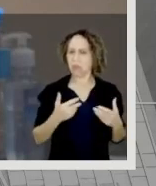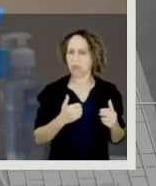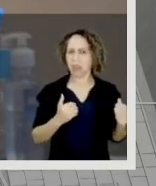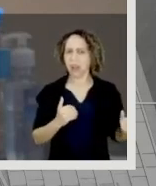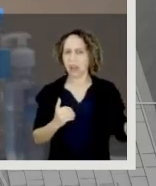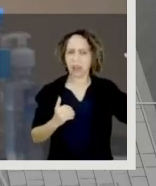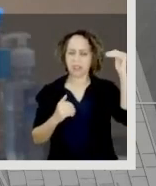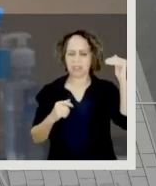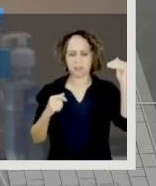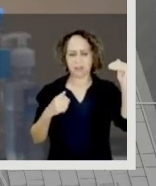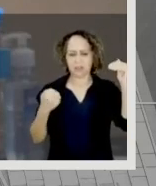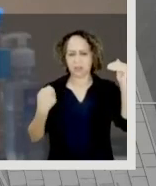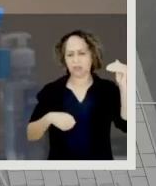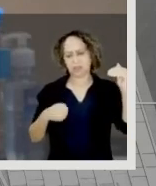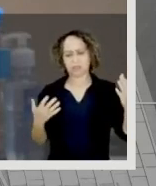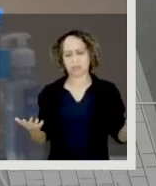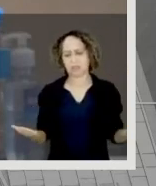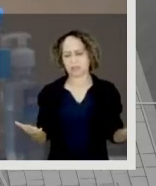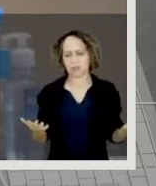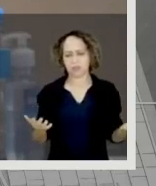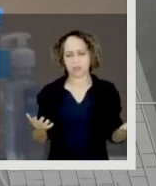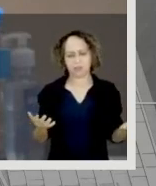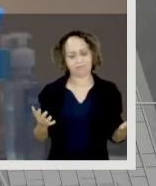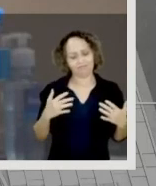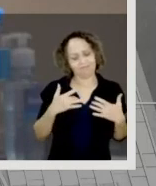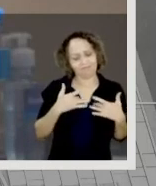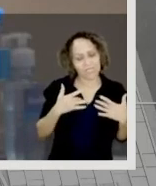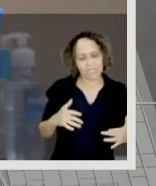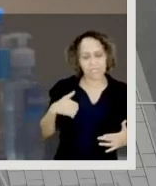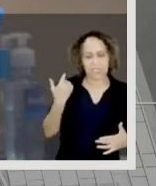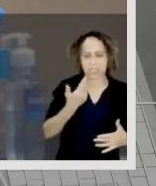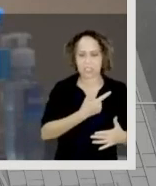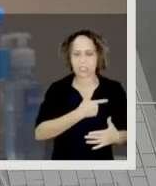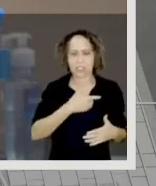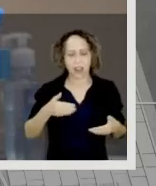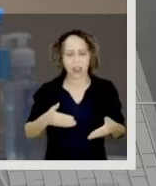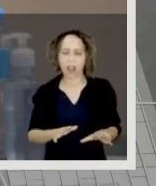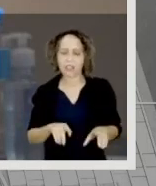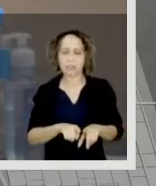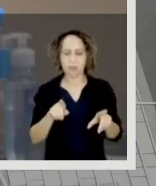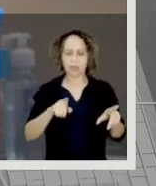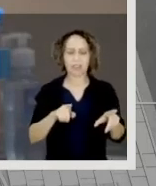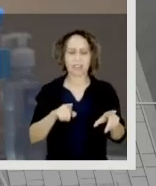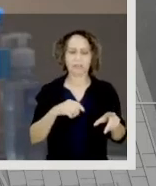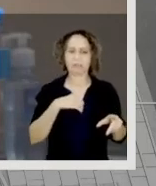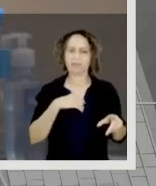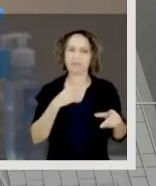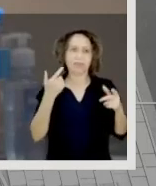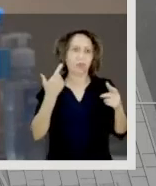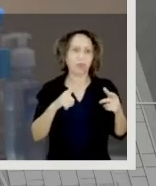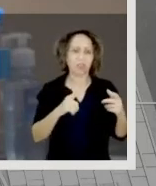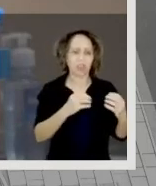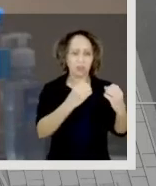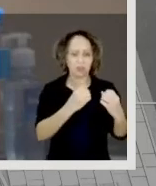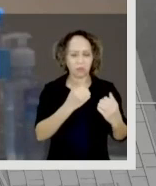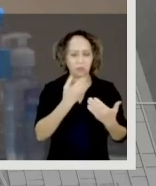dos polos. Quem não tiver em Lula ou Bolsonaro tem menos chance. E eles querem estar daquele lado, que é o lado vencedor, pelo menos no Nordeste, que é o lado